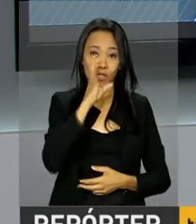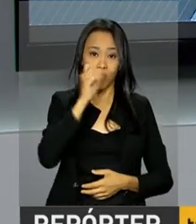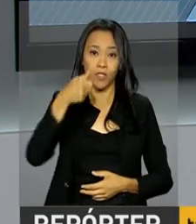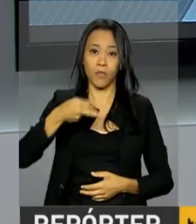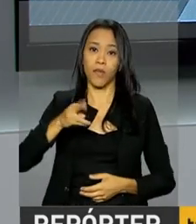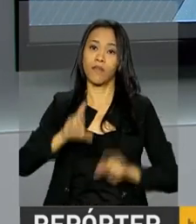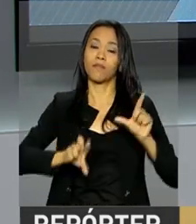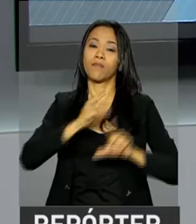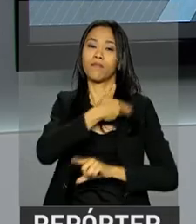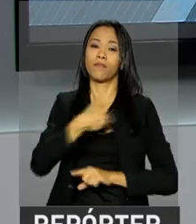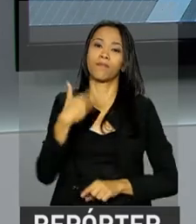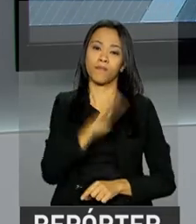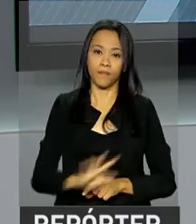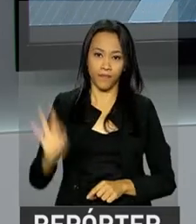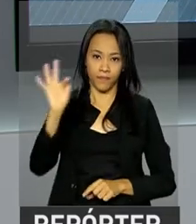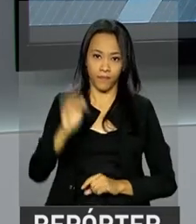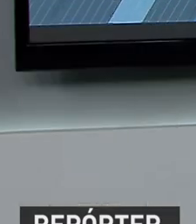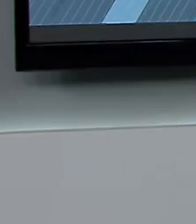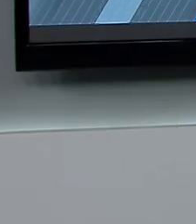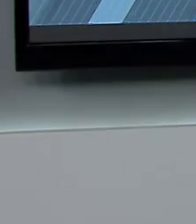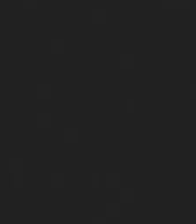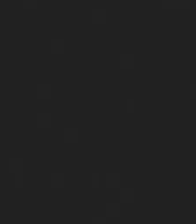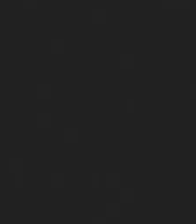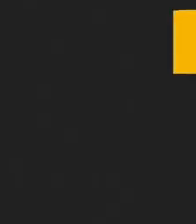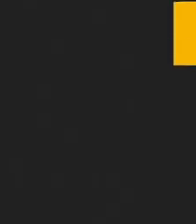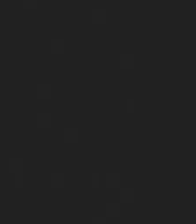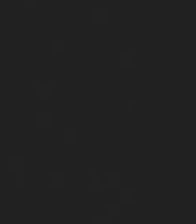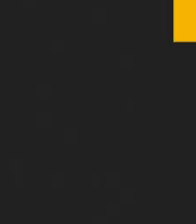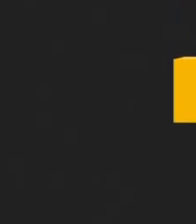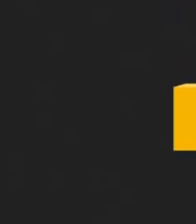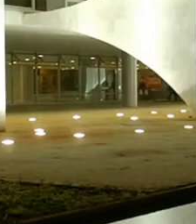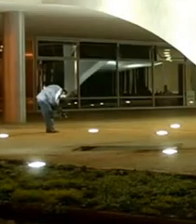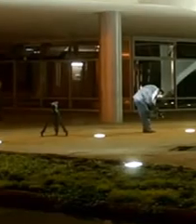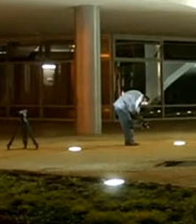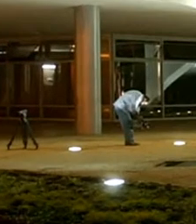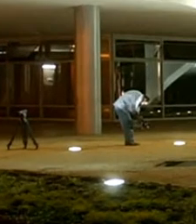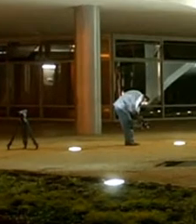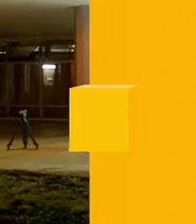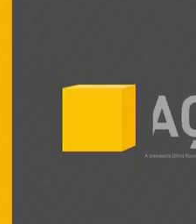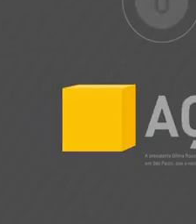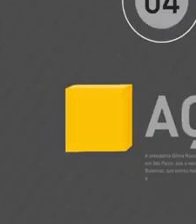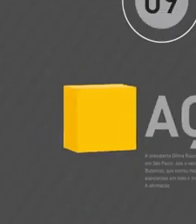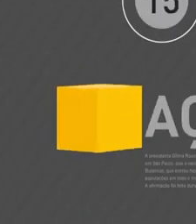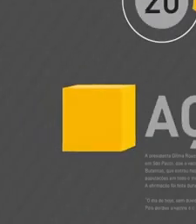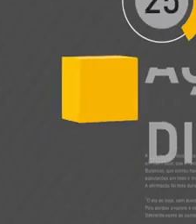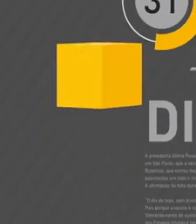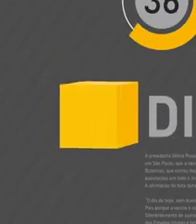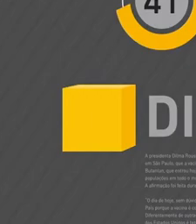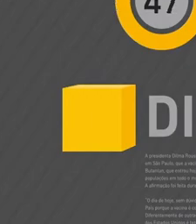na NBR, a TV do Governo Federal.